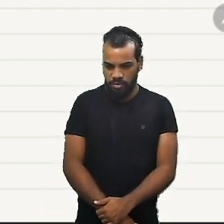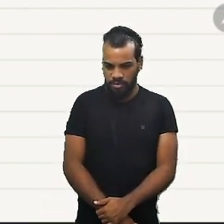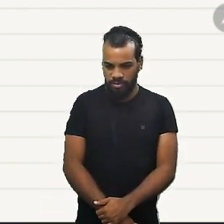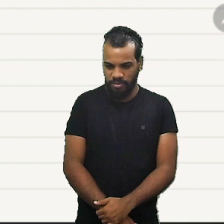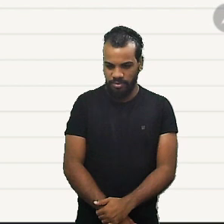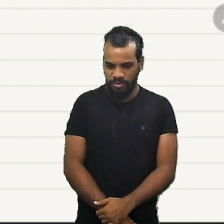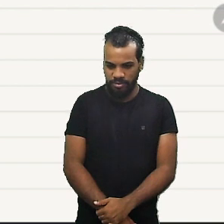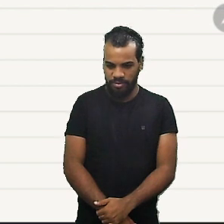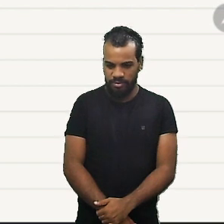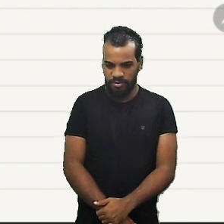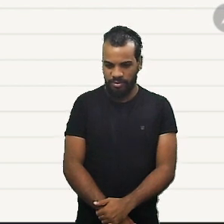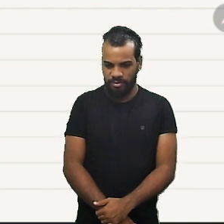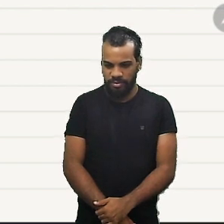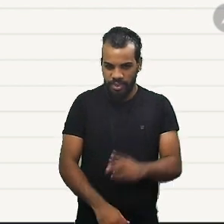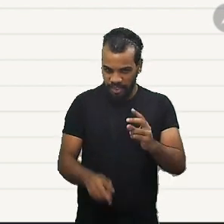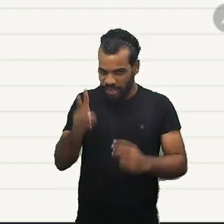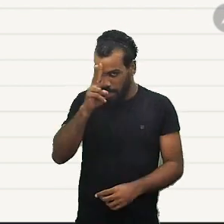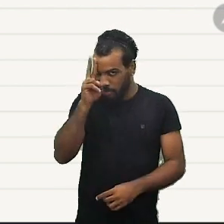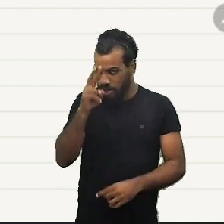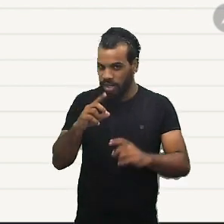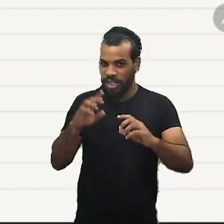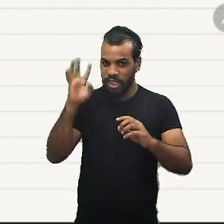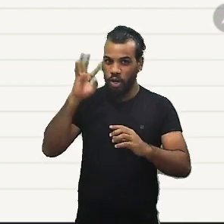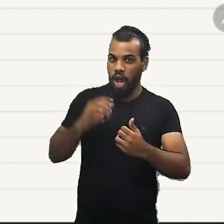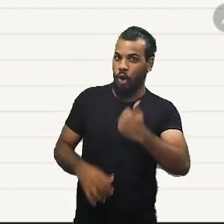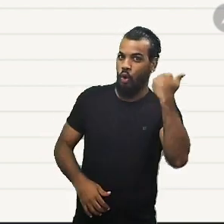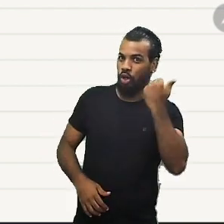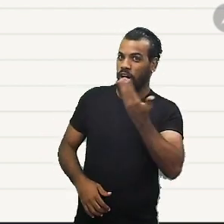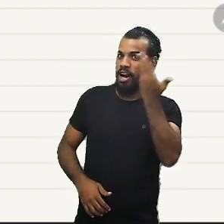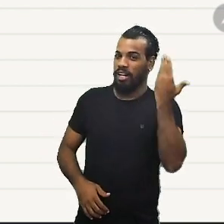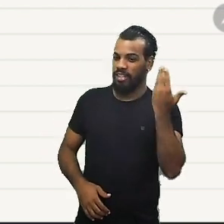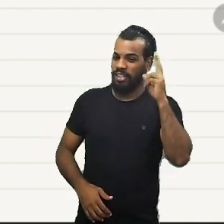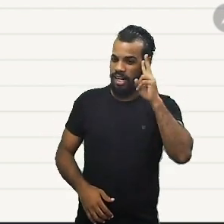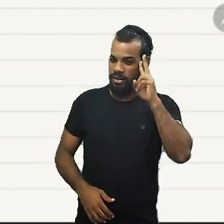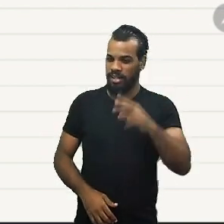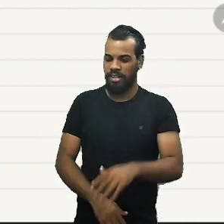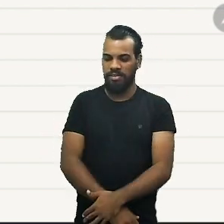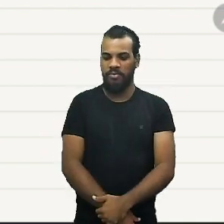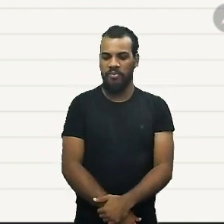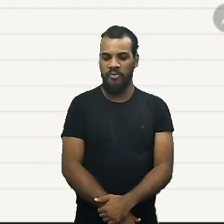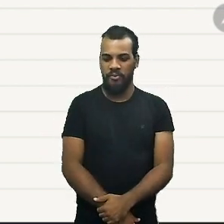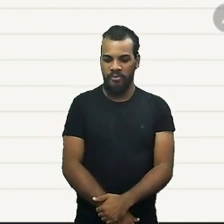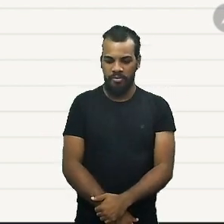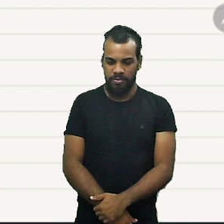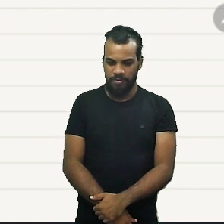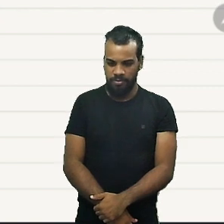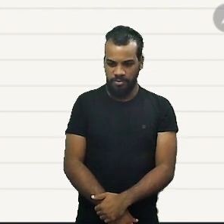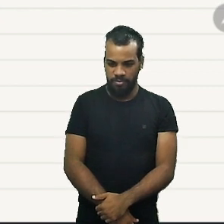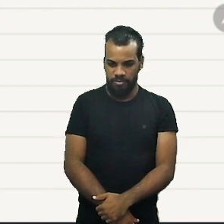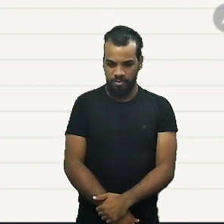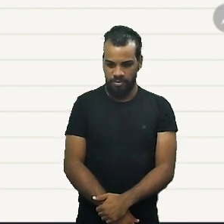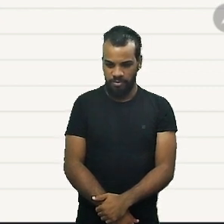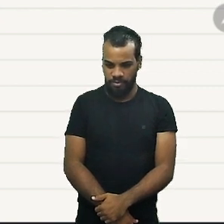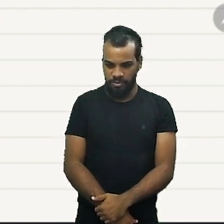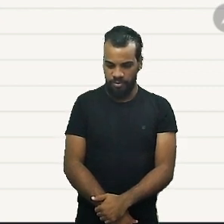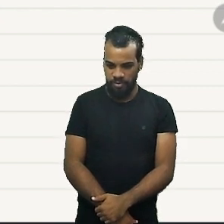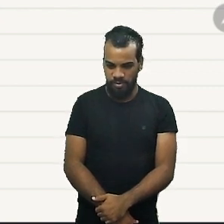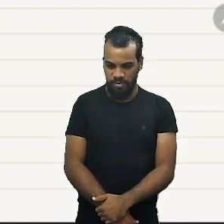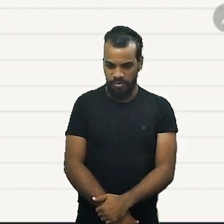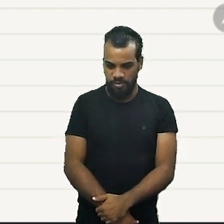Os heterótrofos anaeróbios. Depois a gente vai ter, ó, os